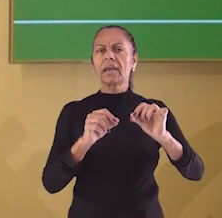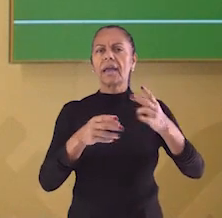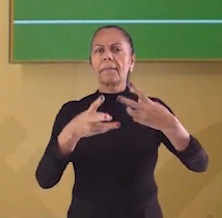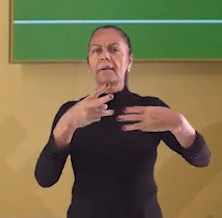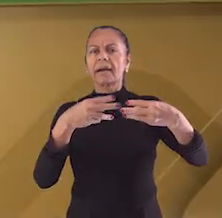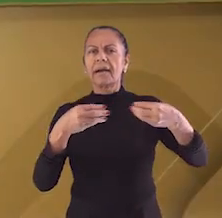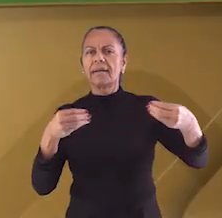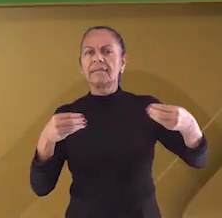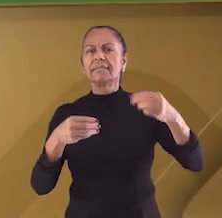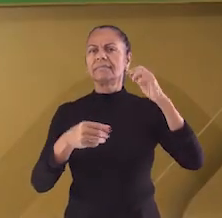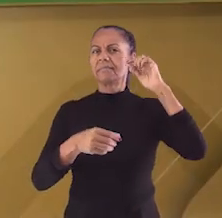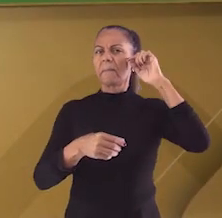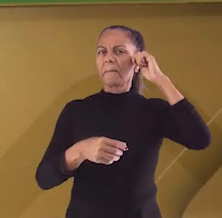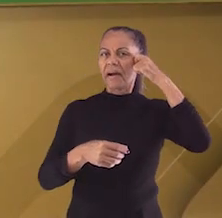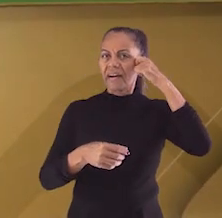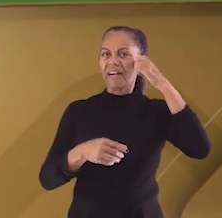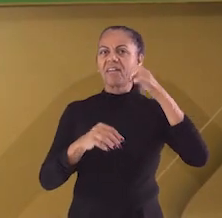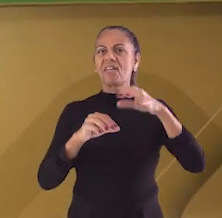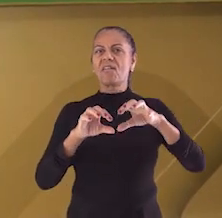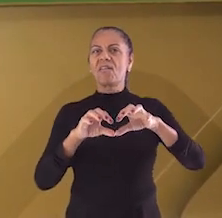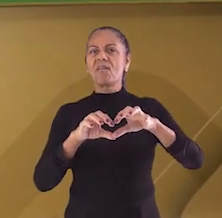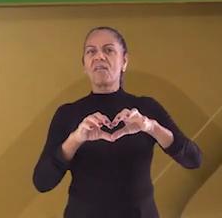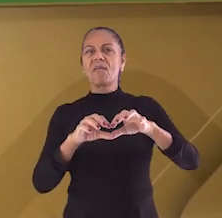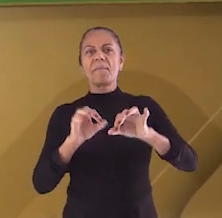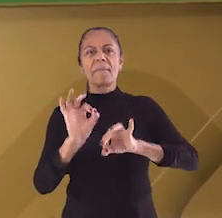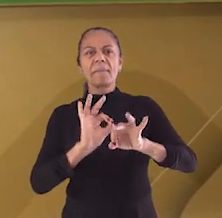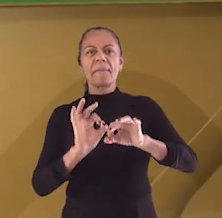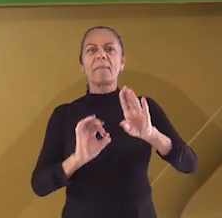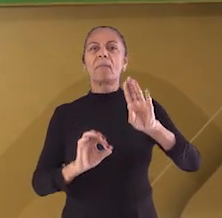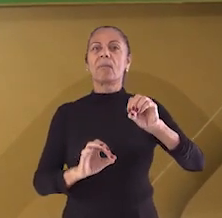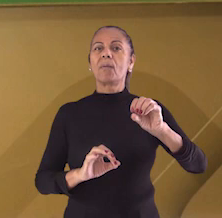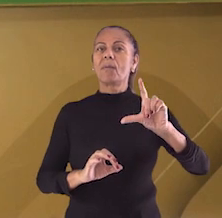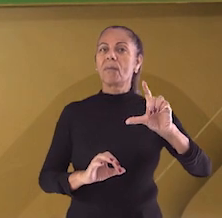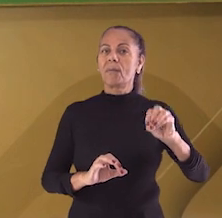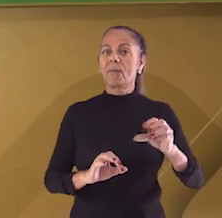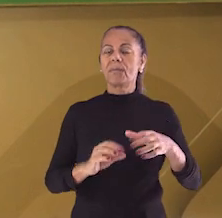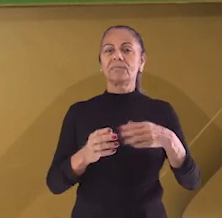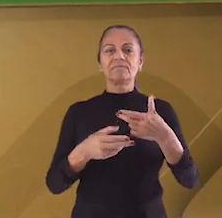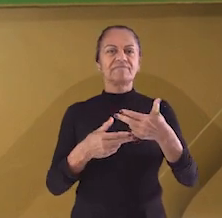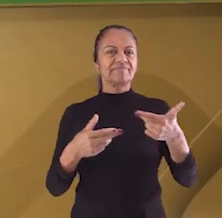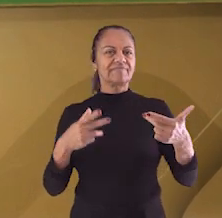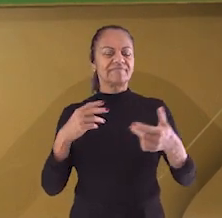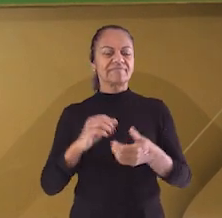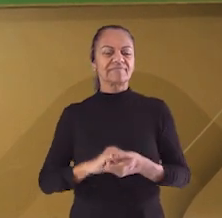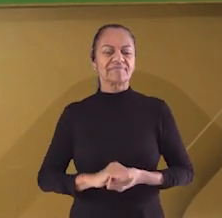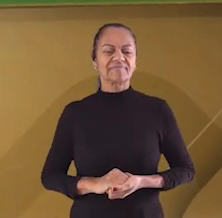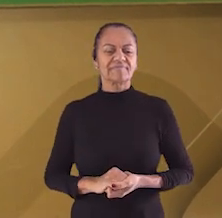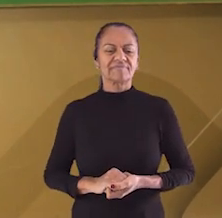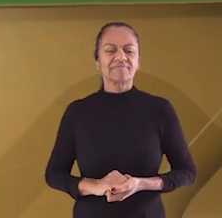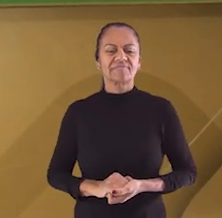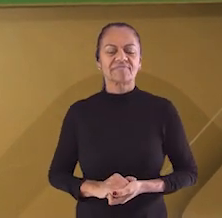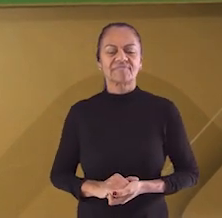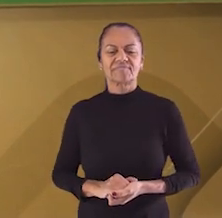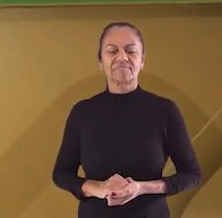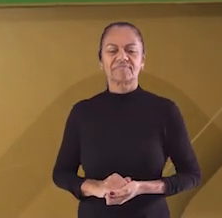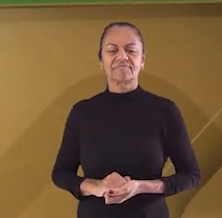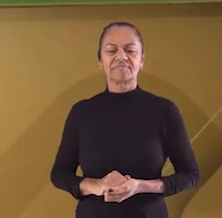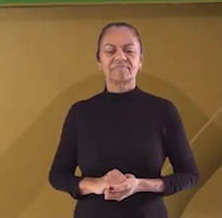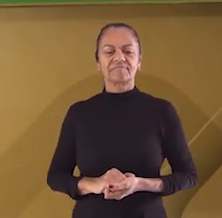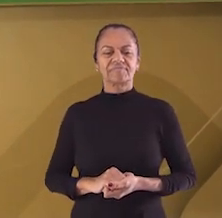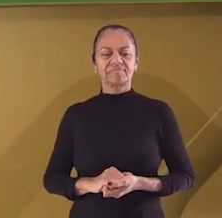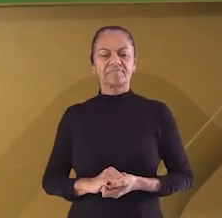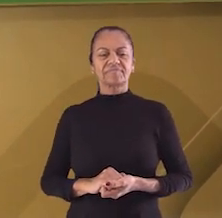tudo mais. Então, se a gente está procurando cereais, olha só quem está aqui, Pão. o